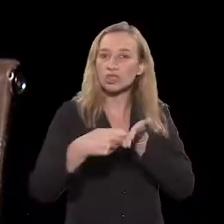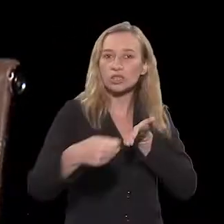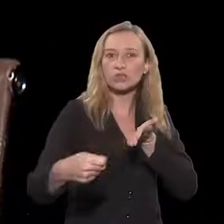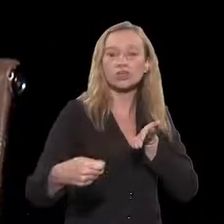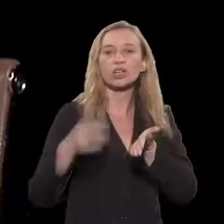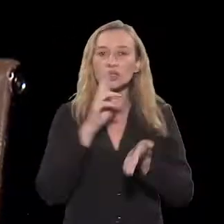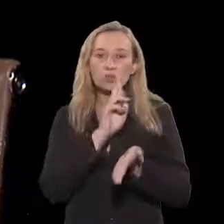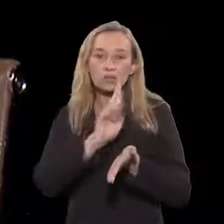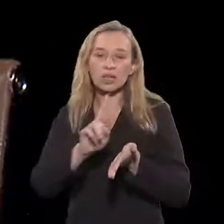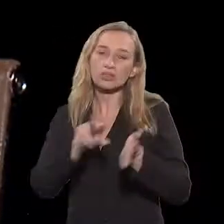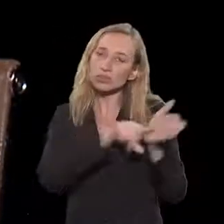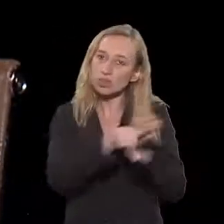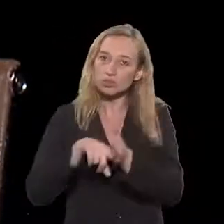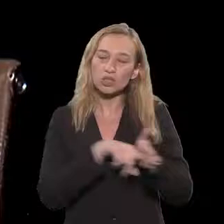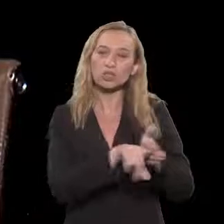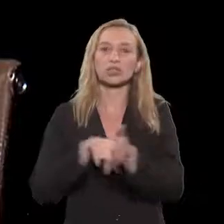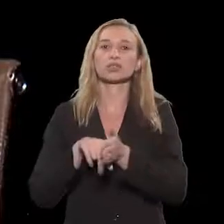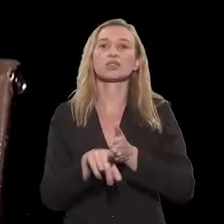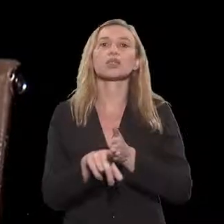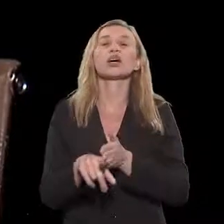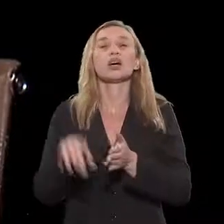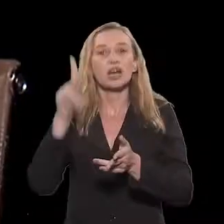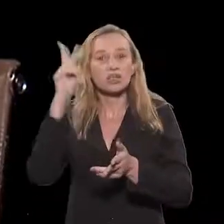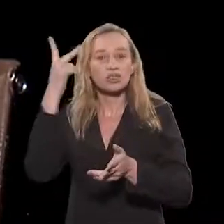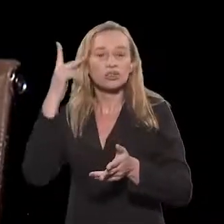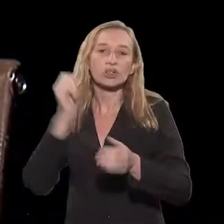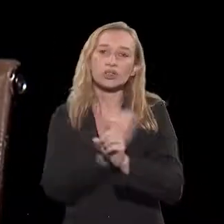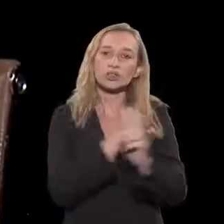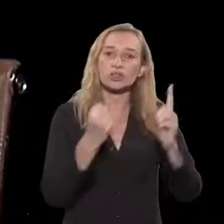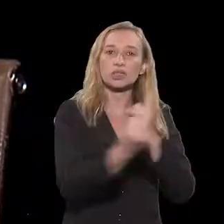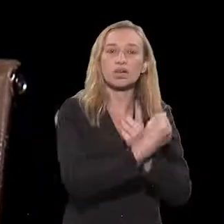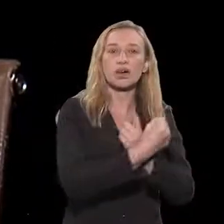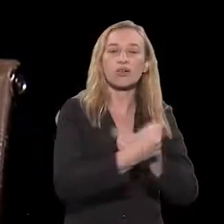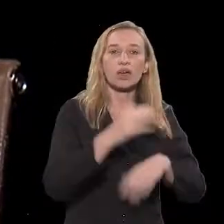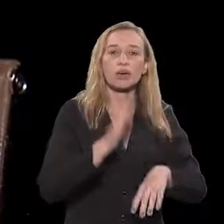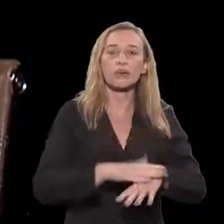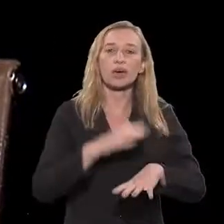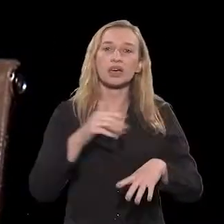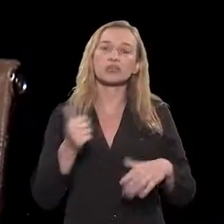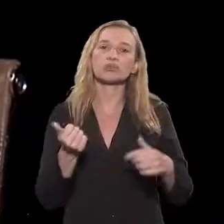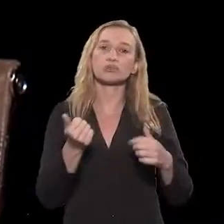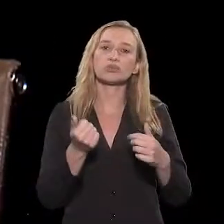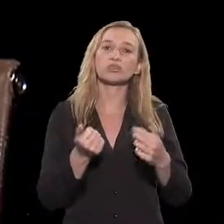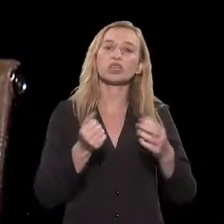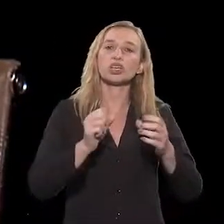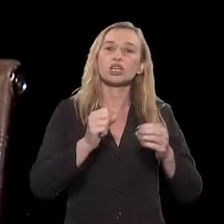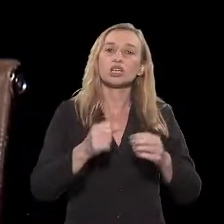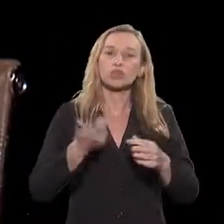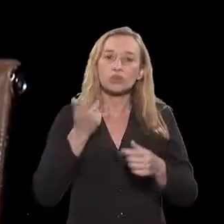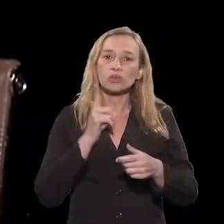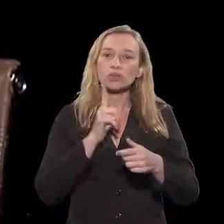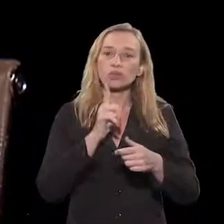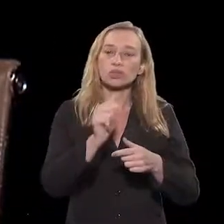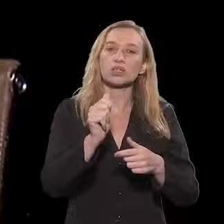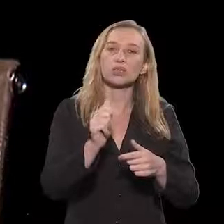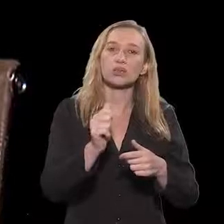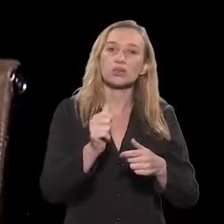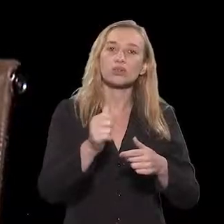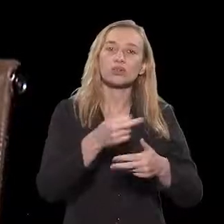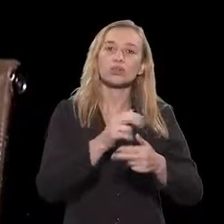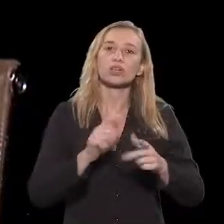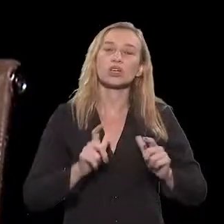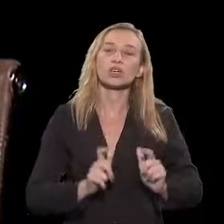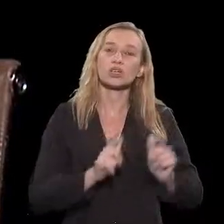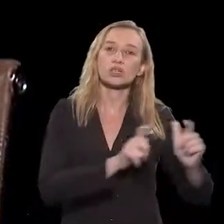de escrever os resultados das pesquisas. A história social é mais um gênero que ganhou muita